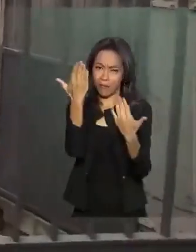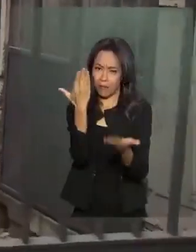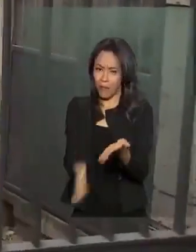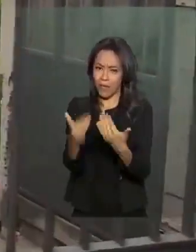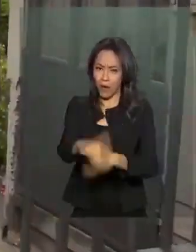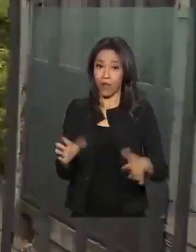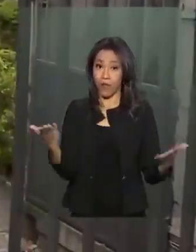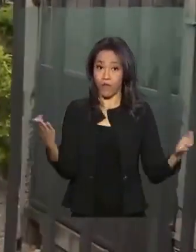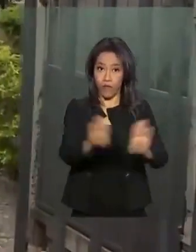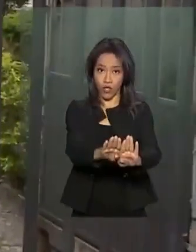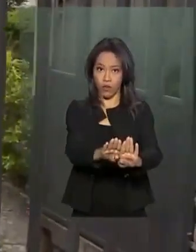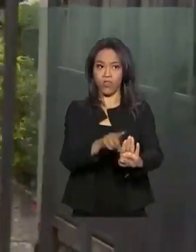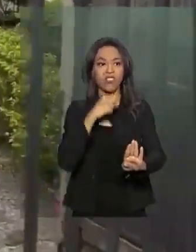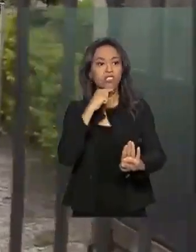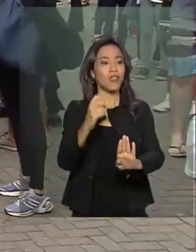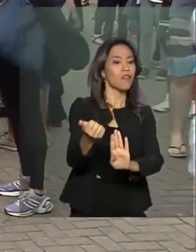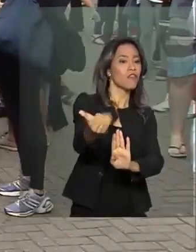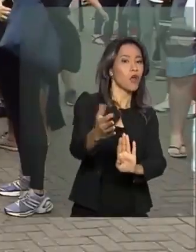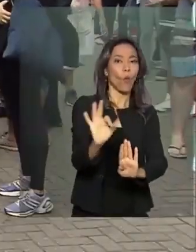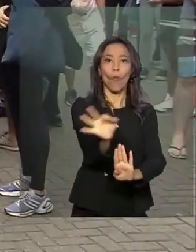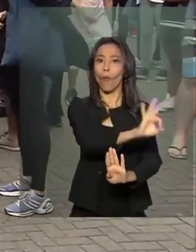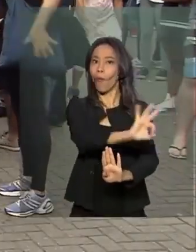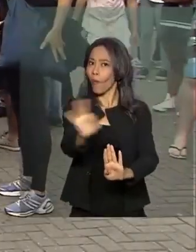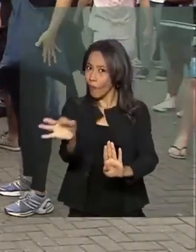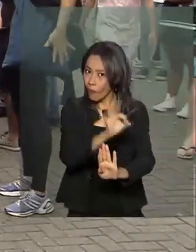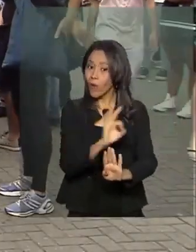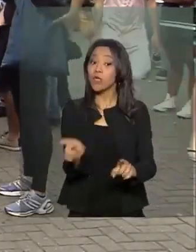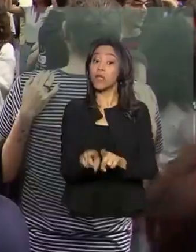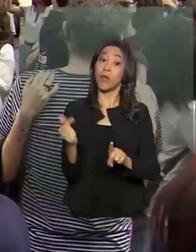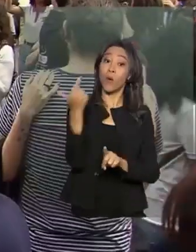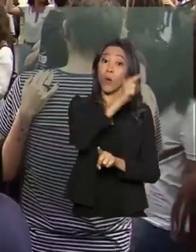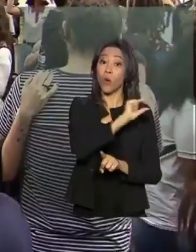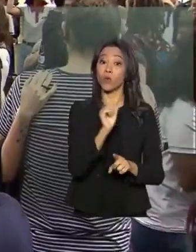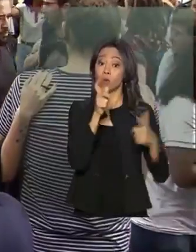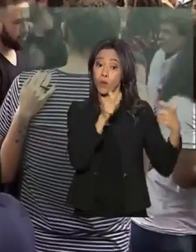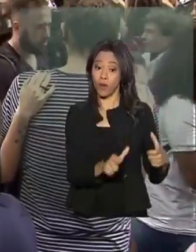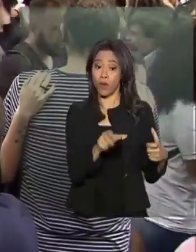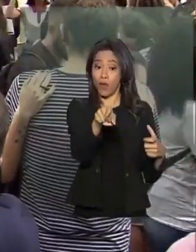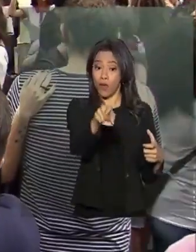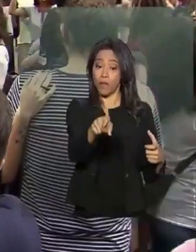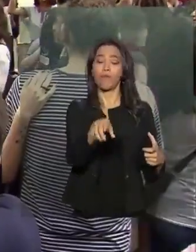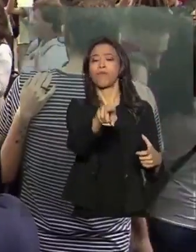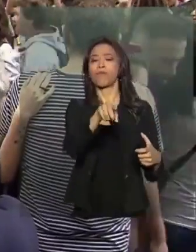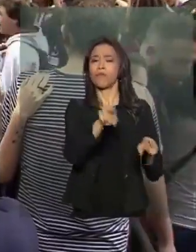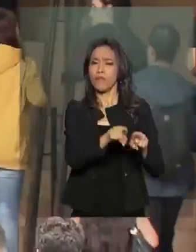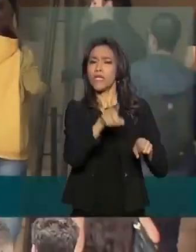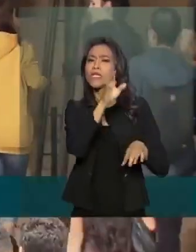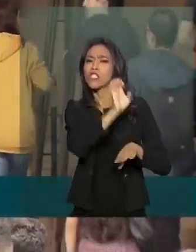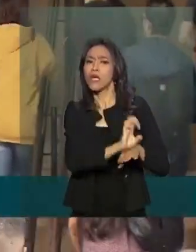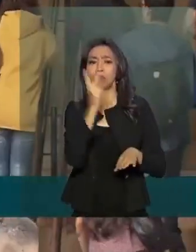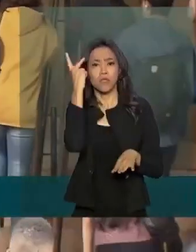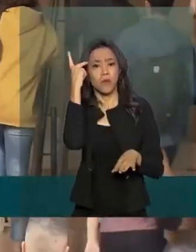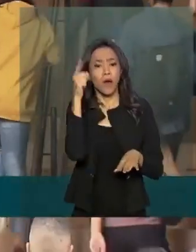esclarecidas primeira comprovar que a revisão das notas daqueles quase seis mil candidatos que